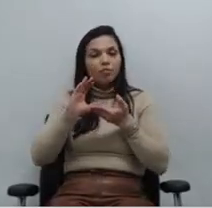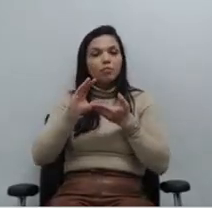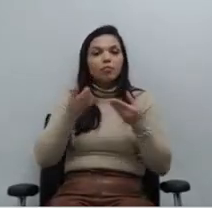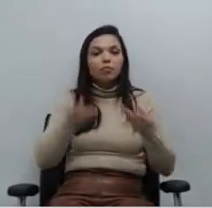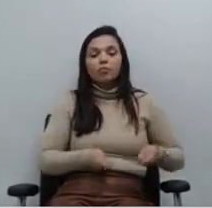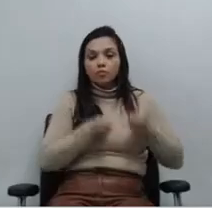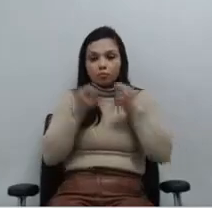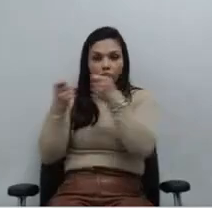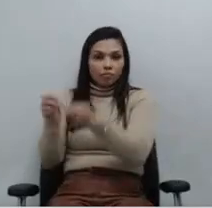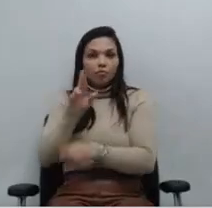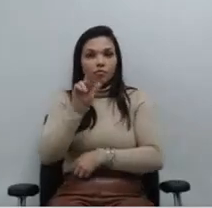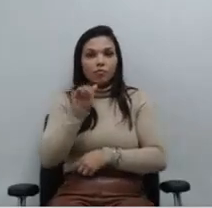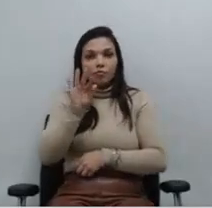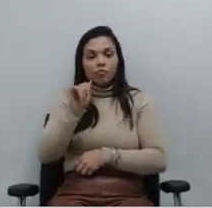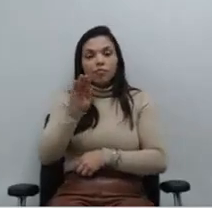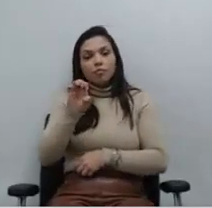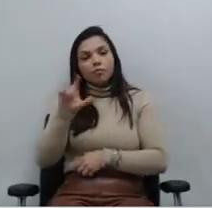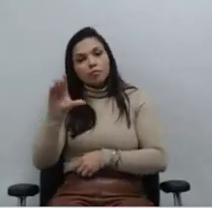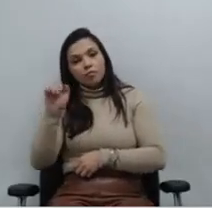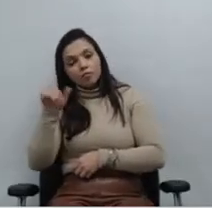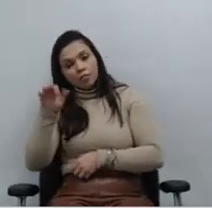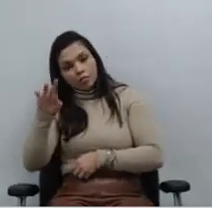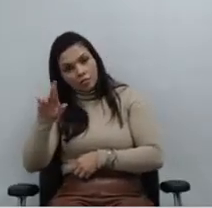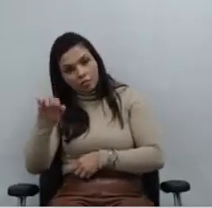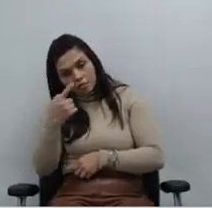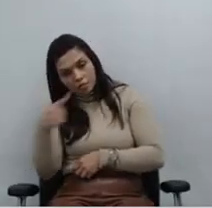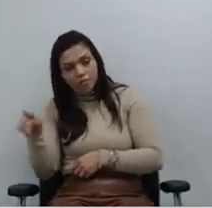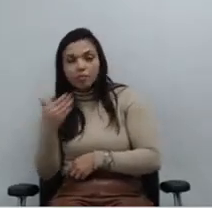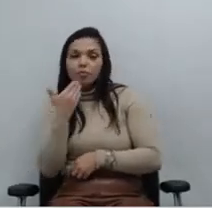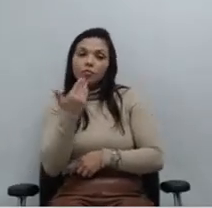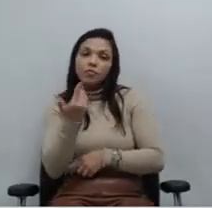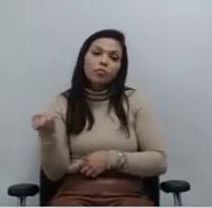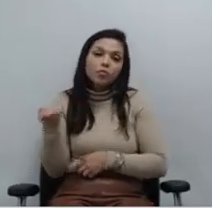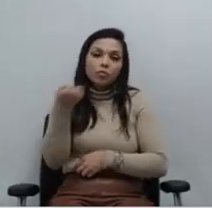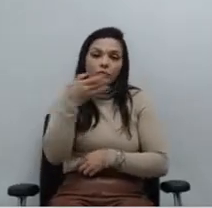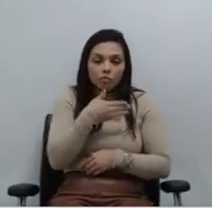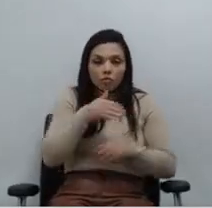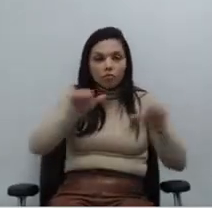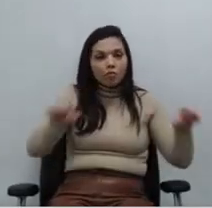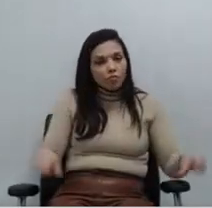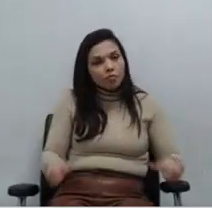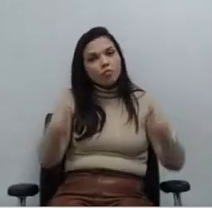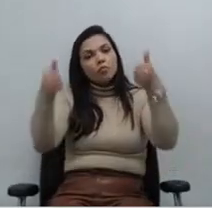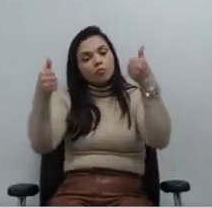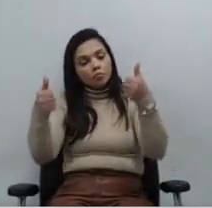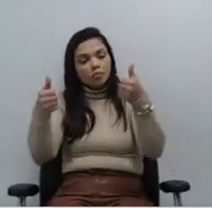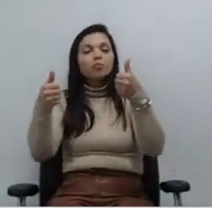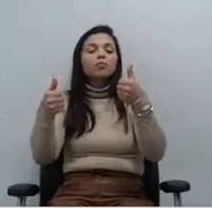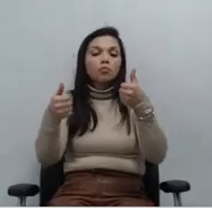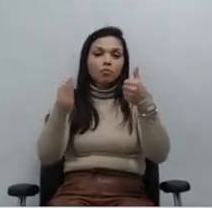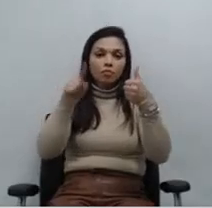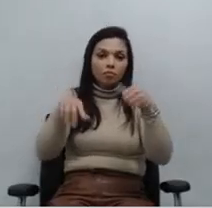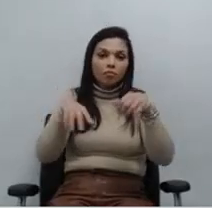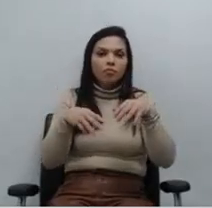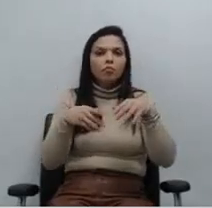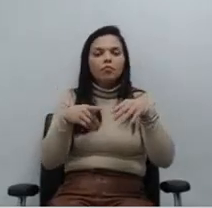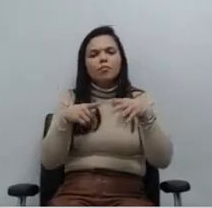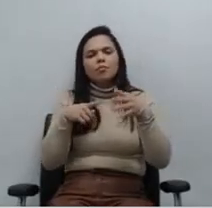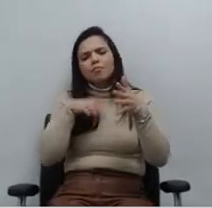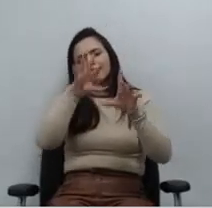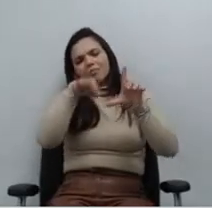Rafael Camarão, que apresentou o voto com novas sugestões de aprimoramento, especificamente no campo da transparência e disponibilização online de curvas